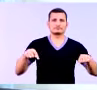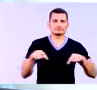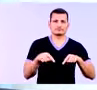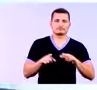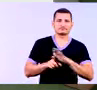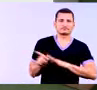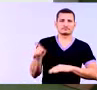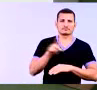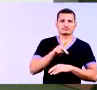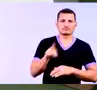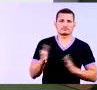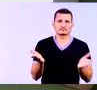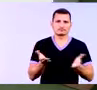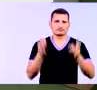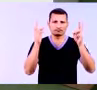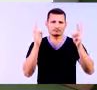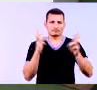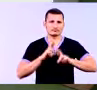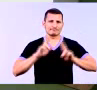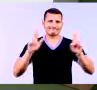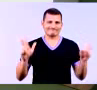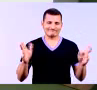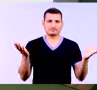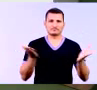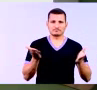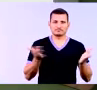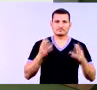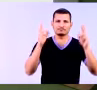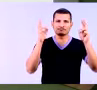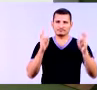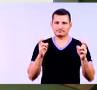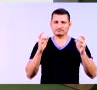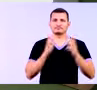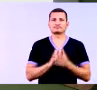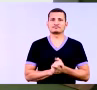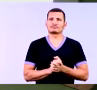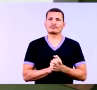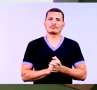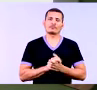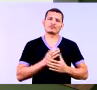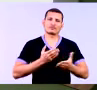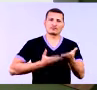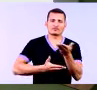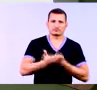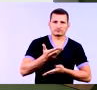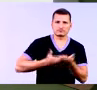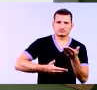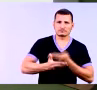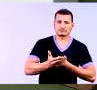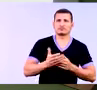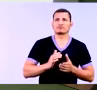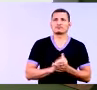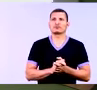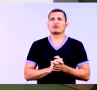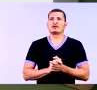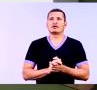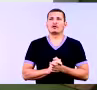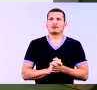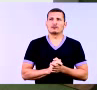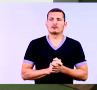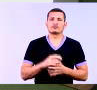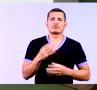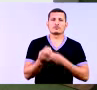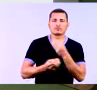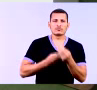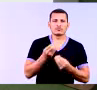Marcel, hoje o assunto foi diferente. Hoje o assunto tratou sobre interatividade. Como foi que o